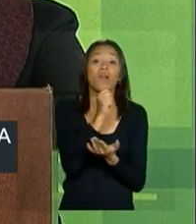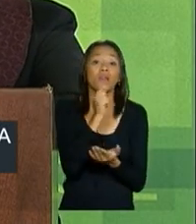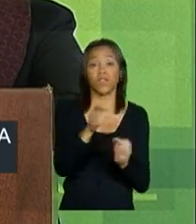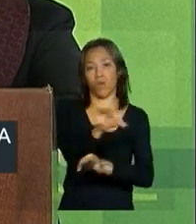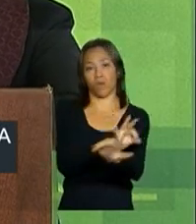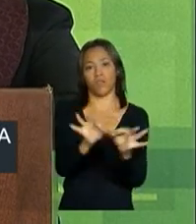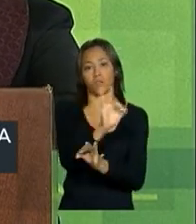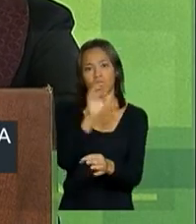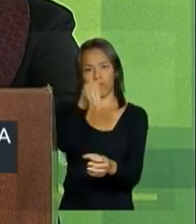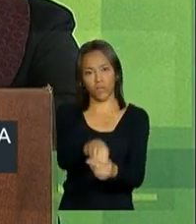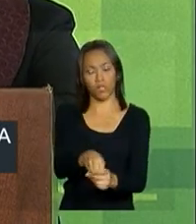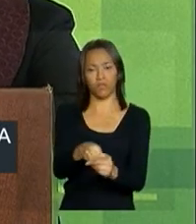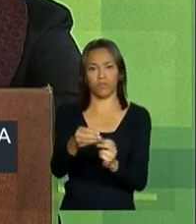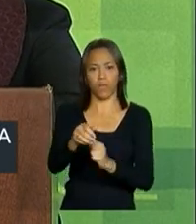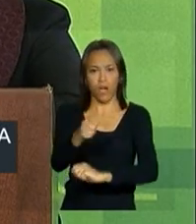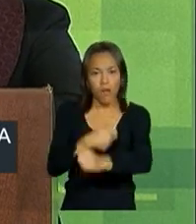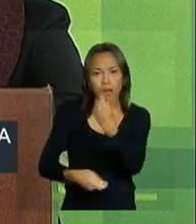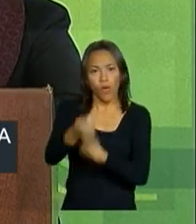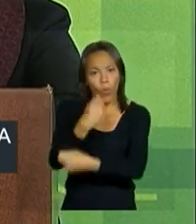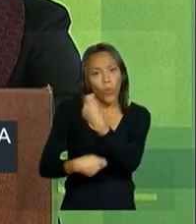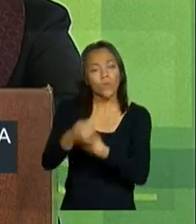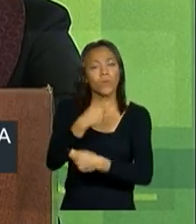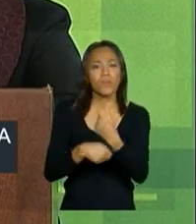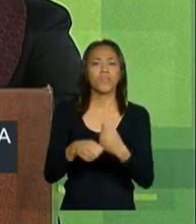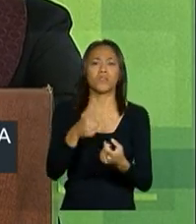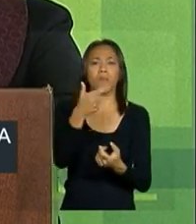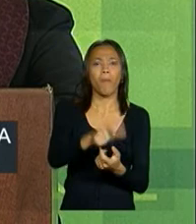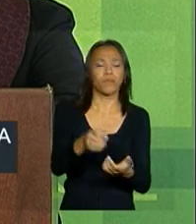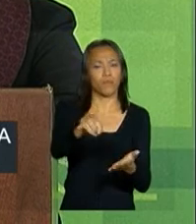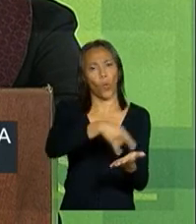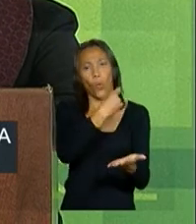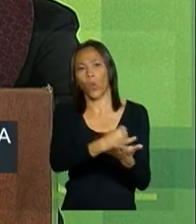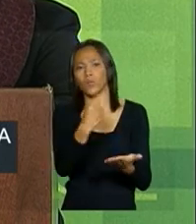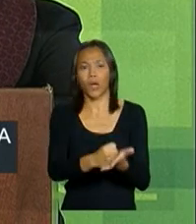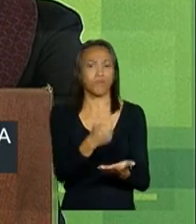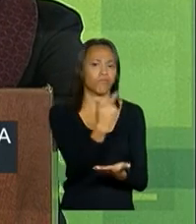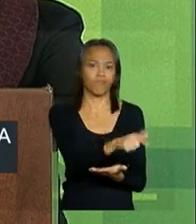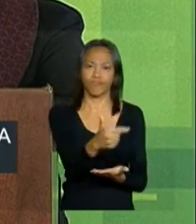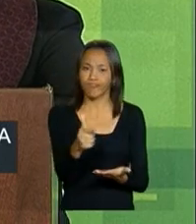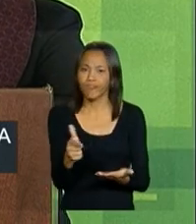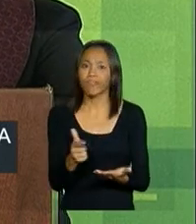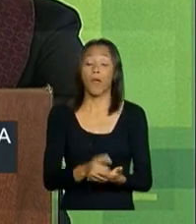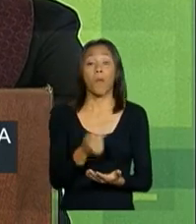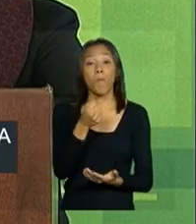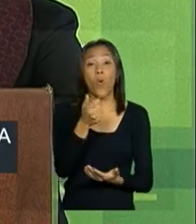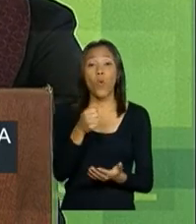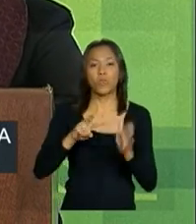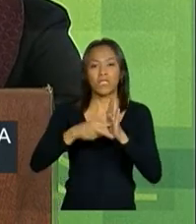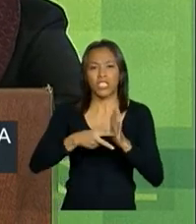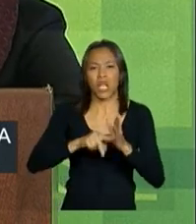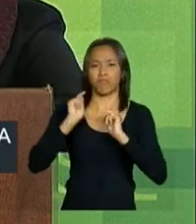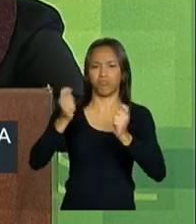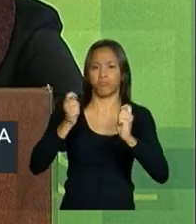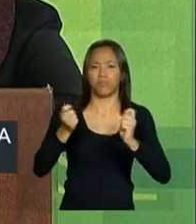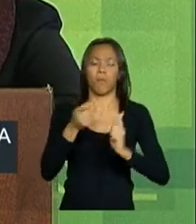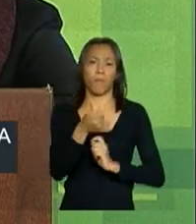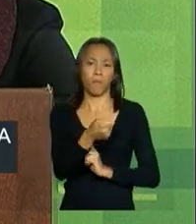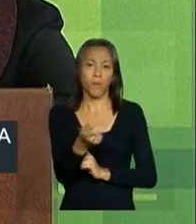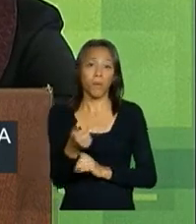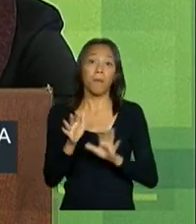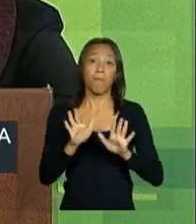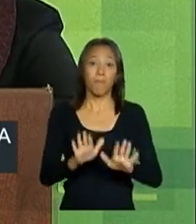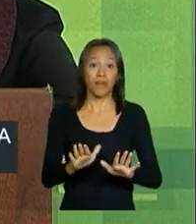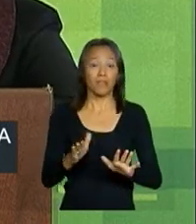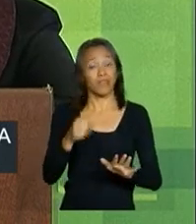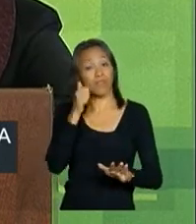atividade econômica são mais submetidas a contratos informais tem menor presença sindical e encontram-se